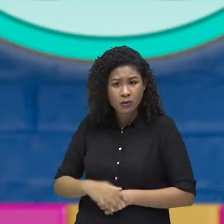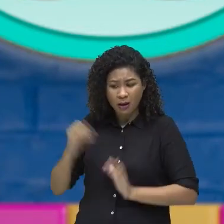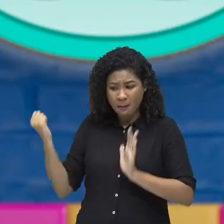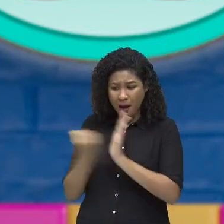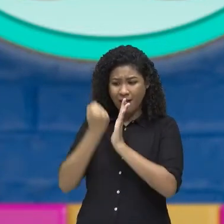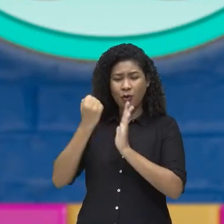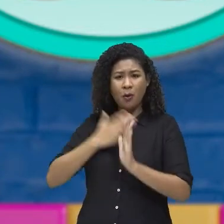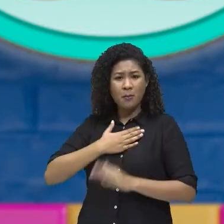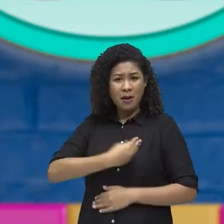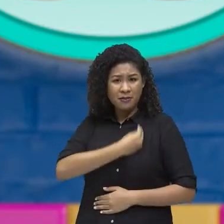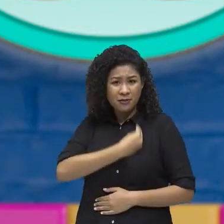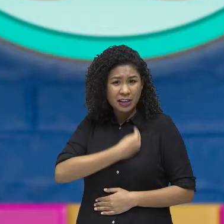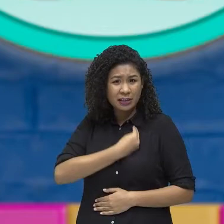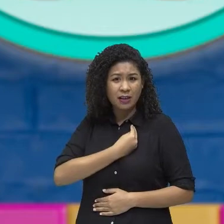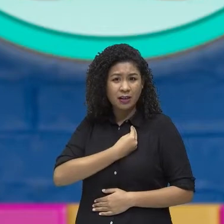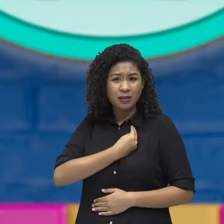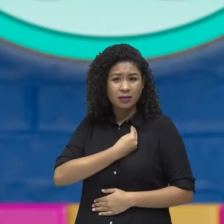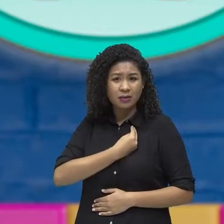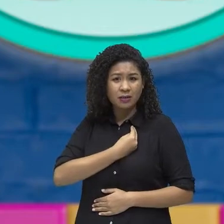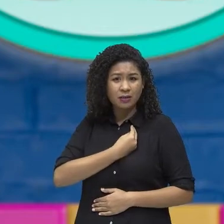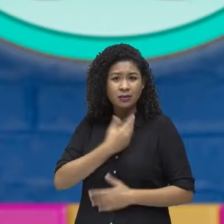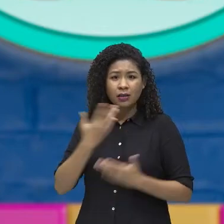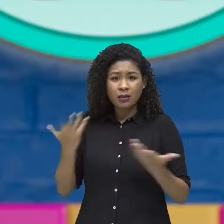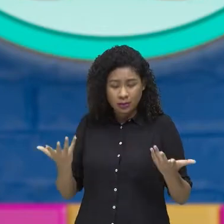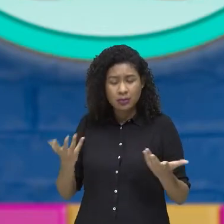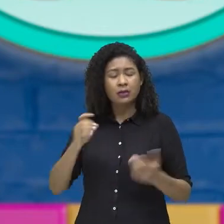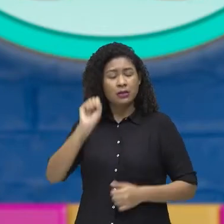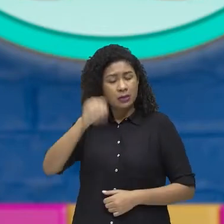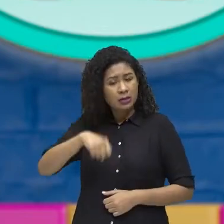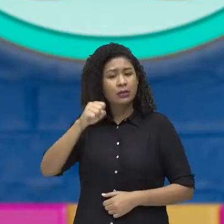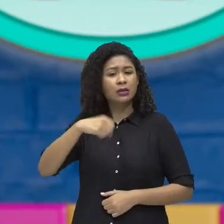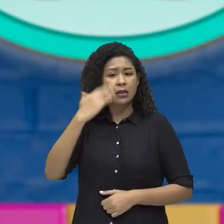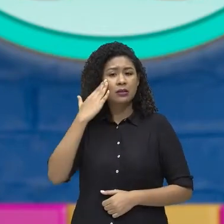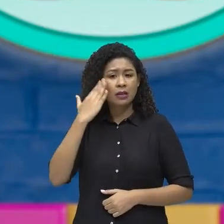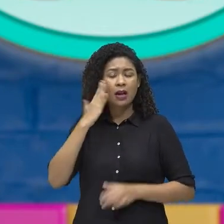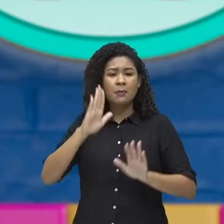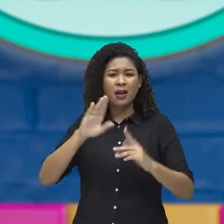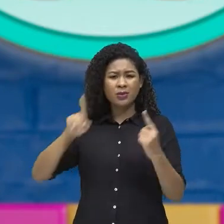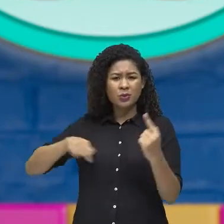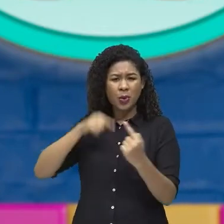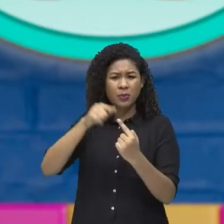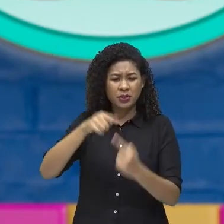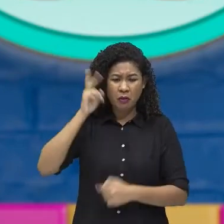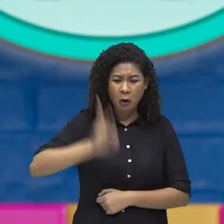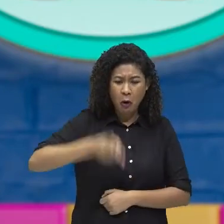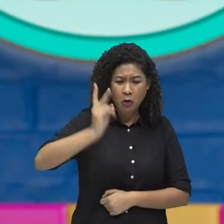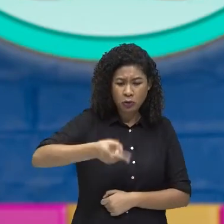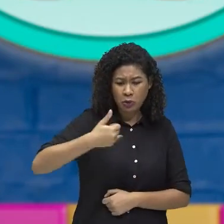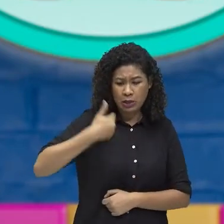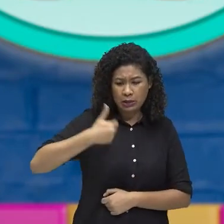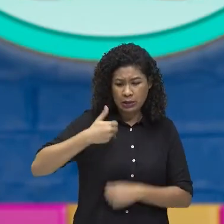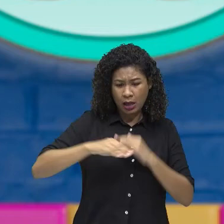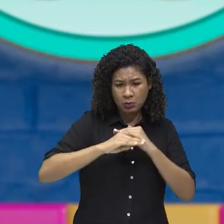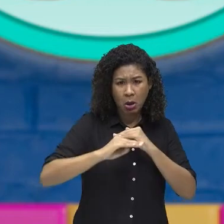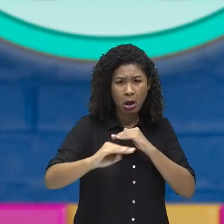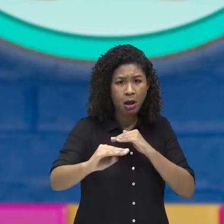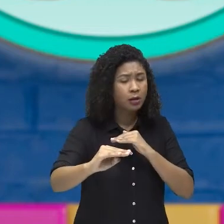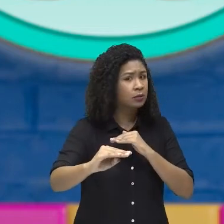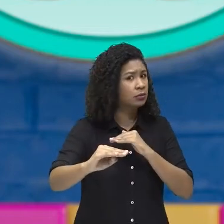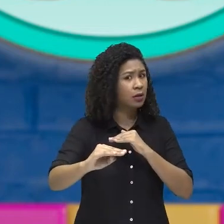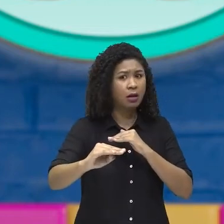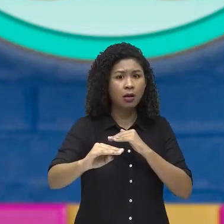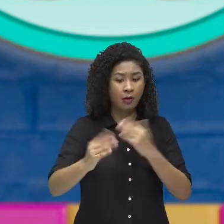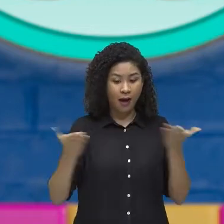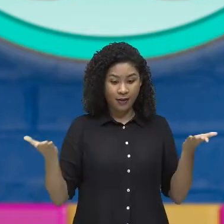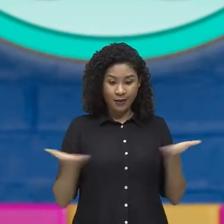aquele sofrimento de 13 anos já não é o objetivo para mim. Porque eu cheguei até aqui, eu cheguei até onde eu estou agora, eu cheguei até a idade